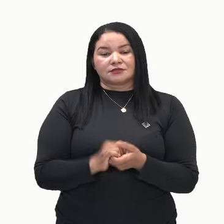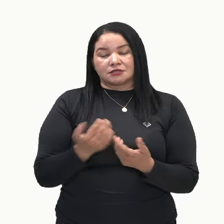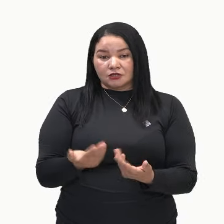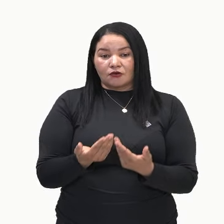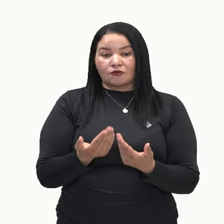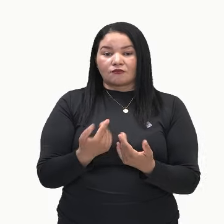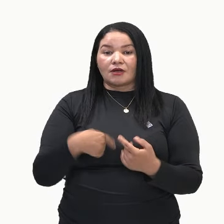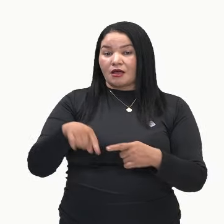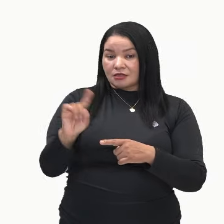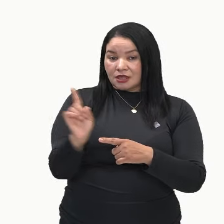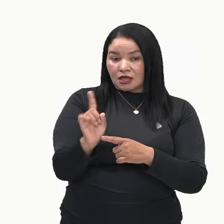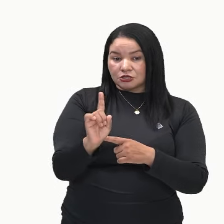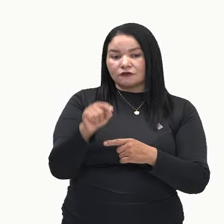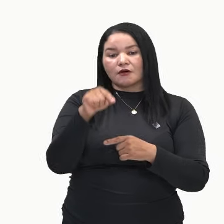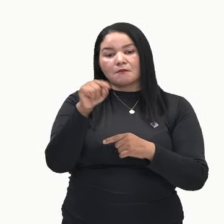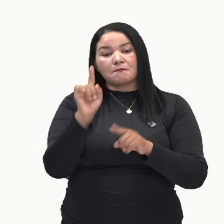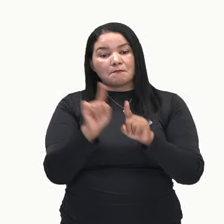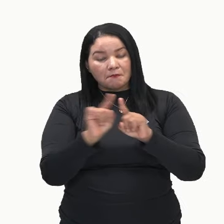verbo no imperativo.